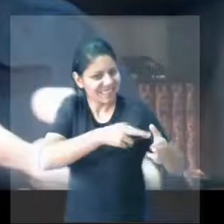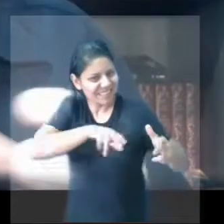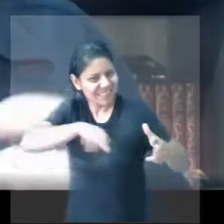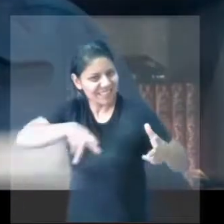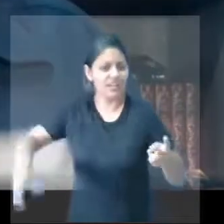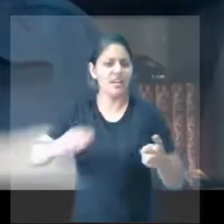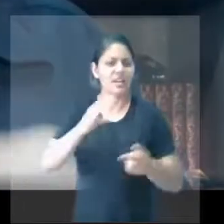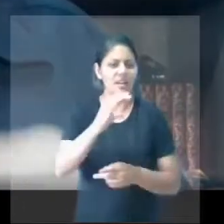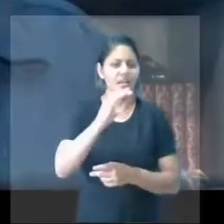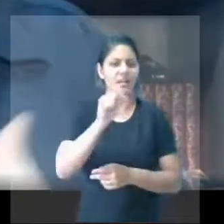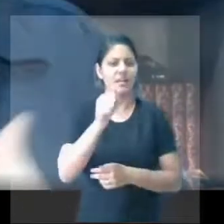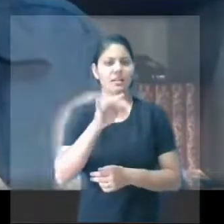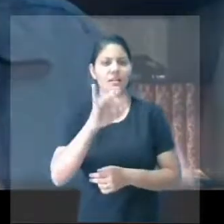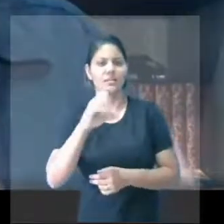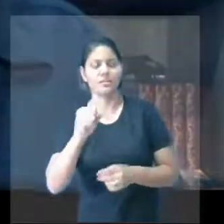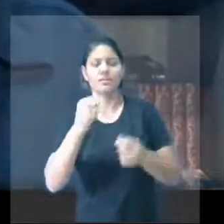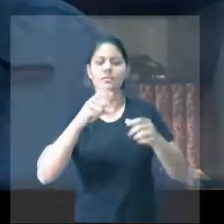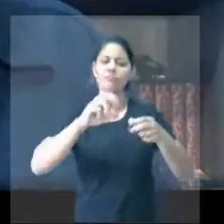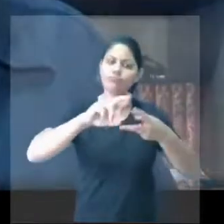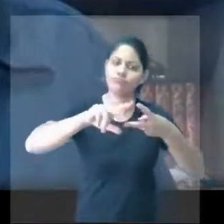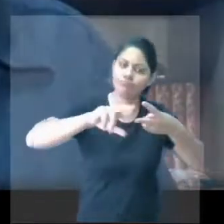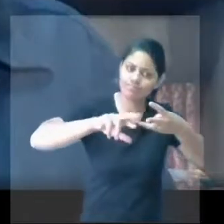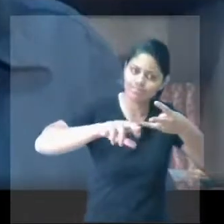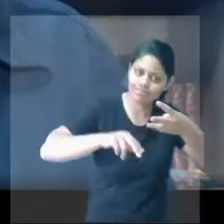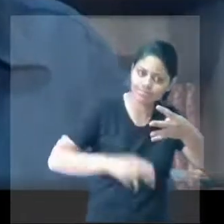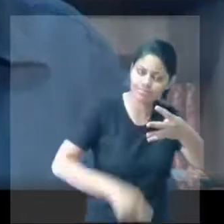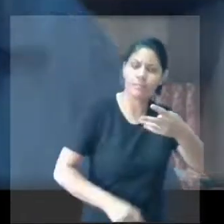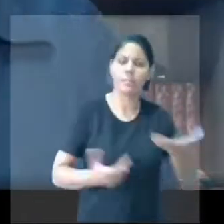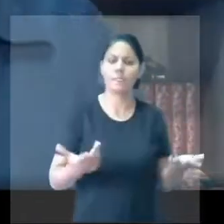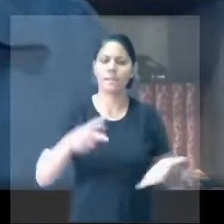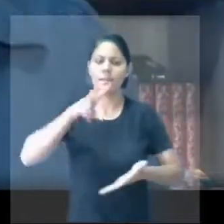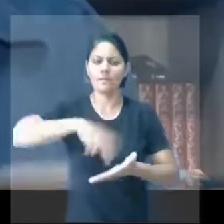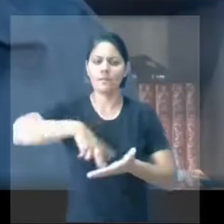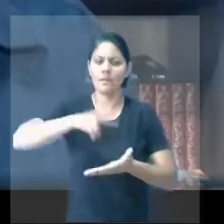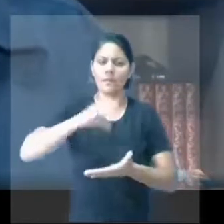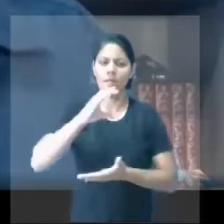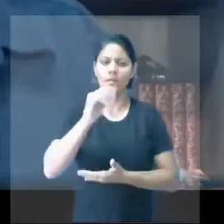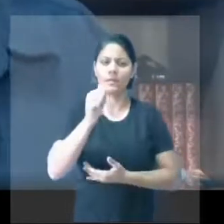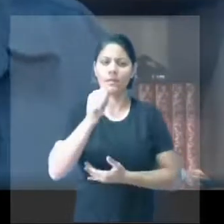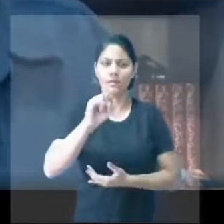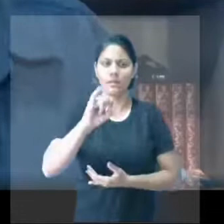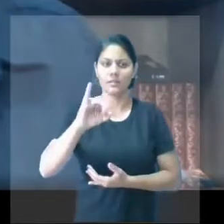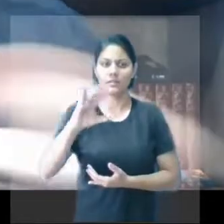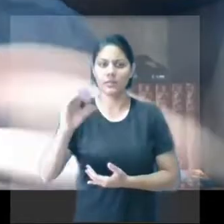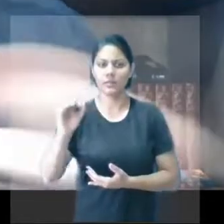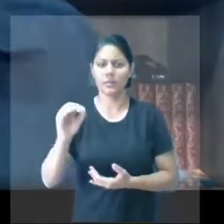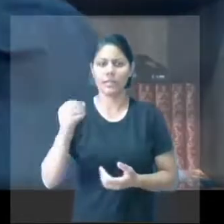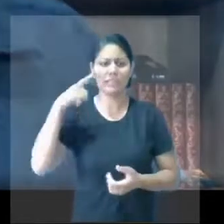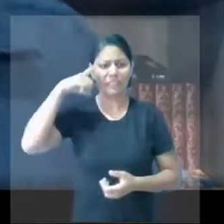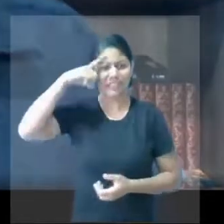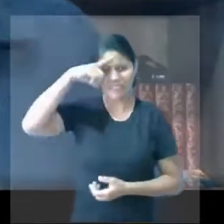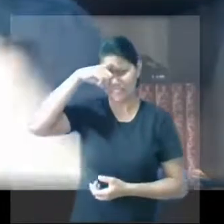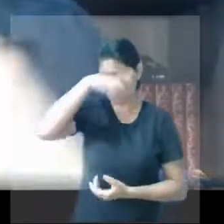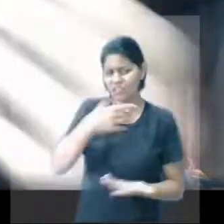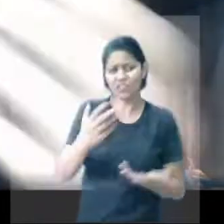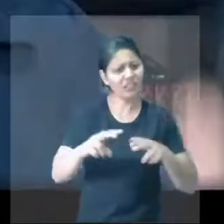critérios, né? E aí as pessoas falam: ah, mas ler o clássico é algo muito difícil, então, né? Porque é cheio de critérios, é alta